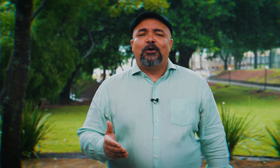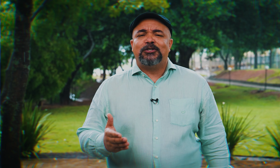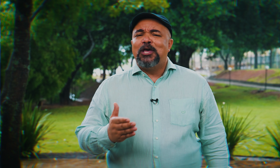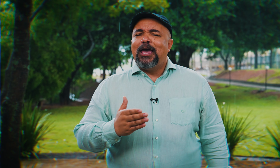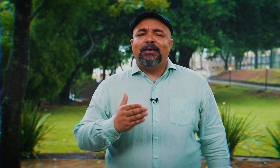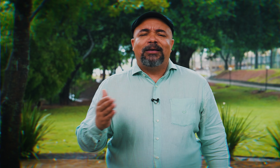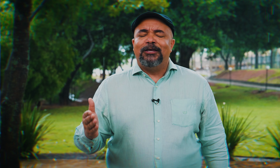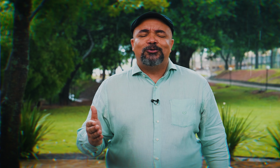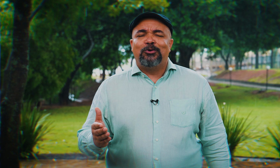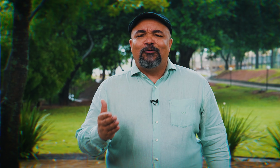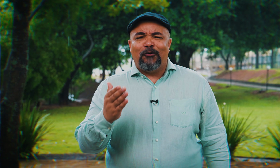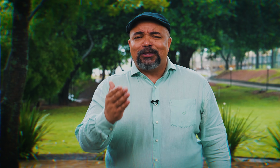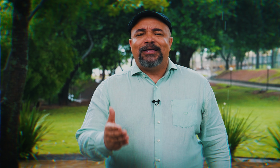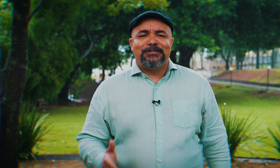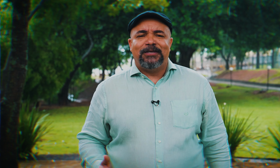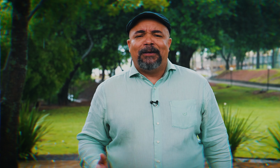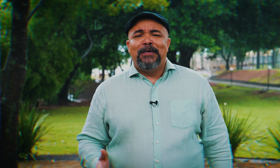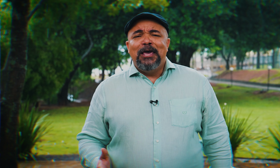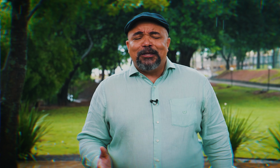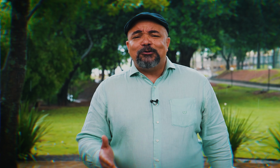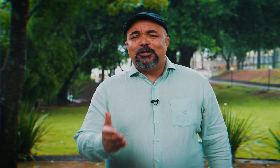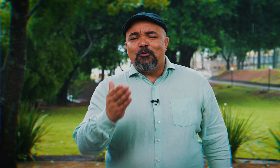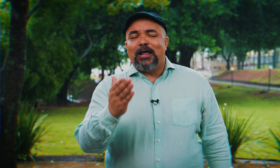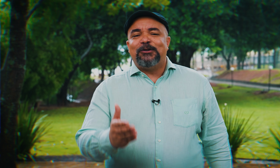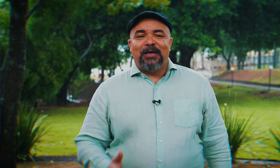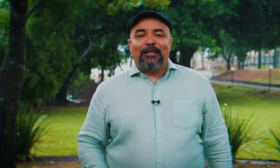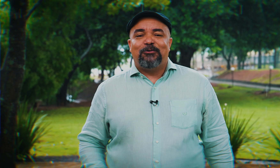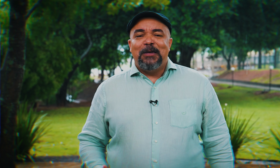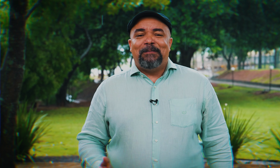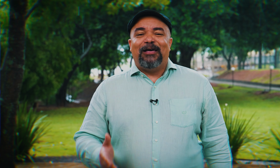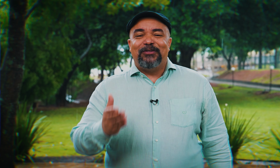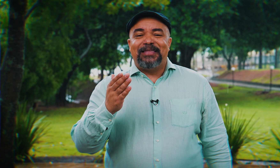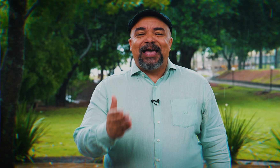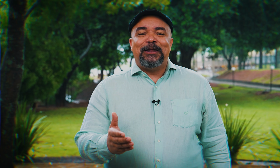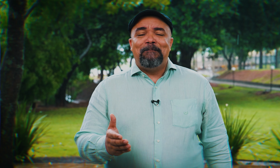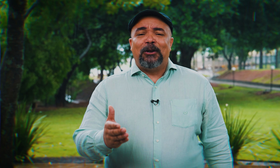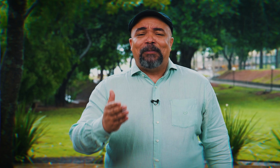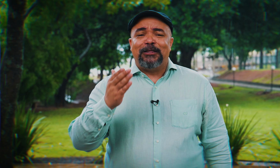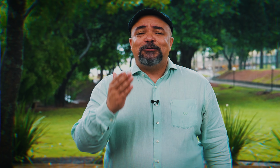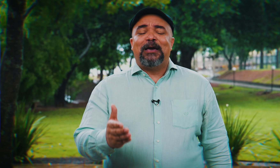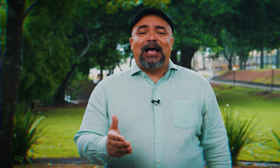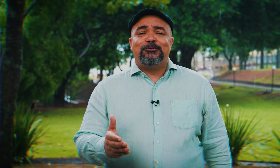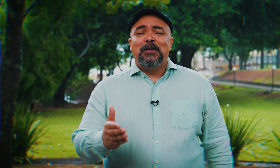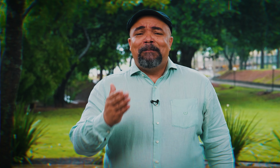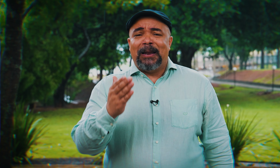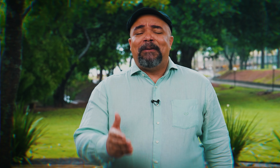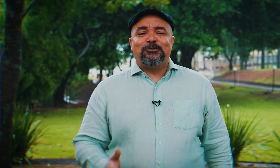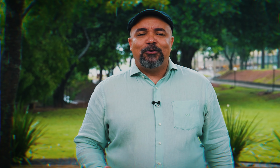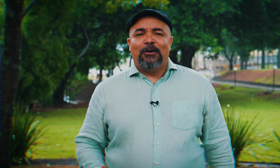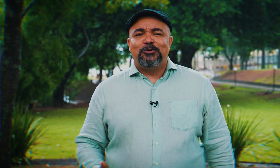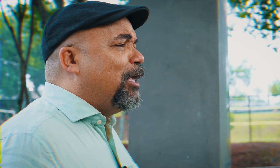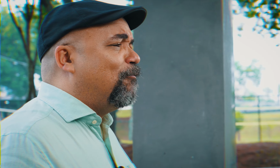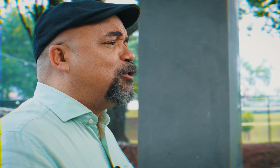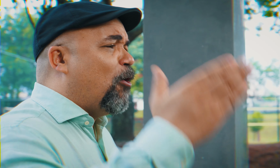as coisas em Cristo que o fortalecia. Que Deus te dê um coração grato pela vida eterna, pelo perdão de pecados, pela paz